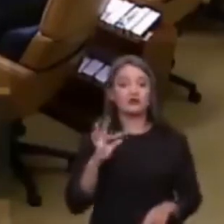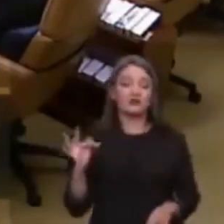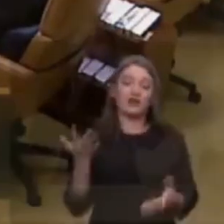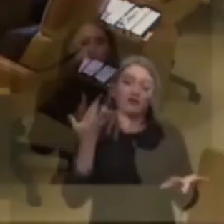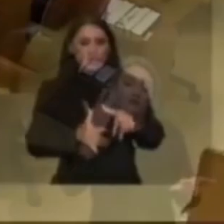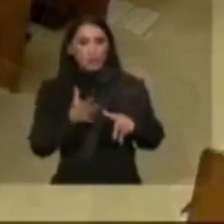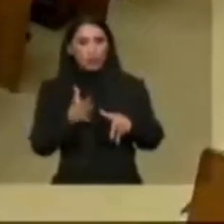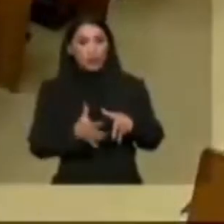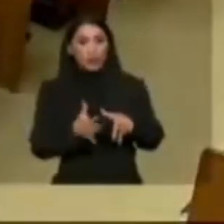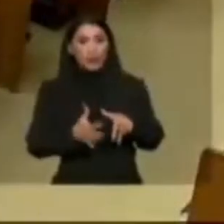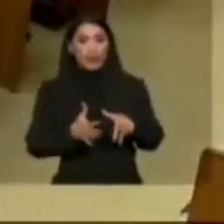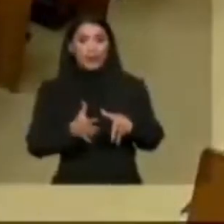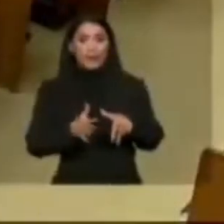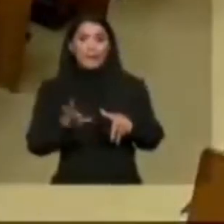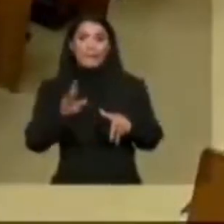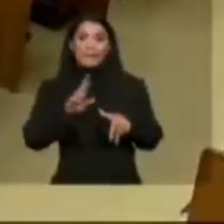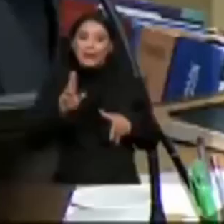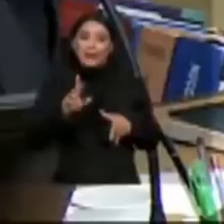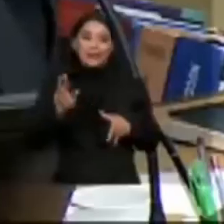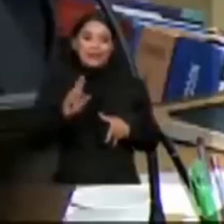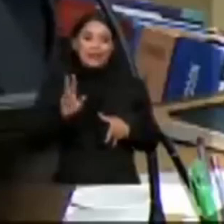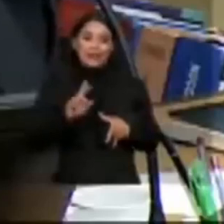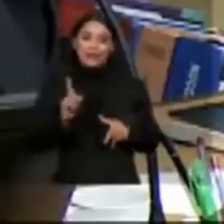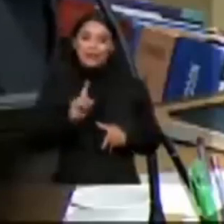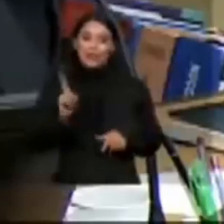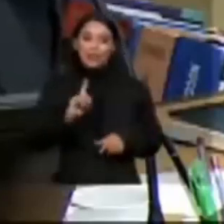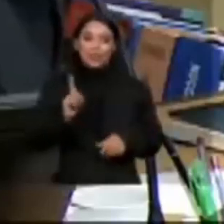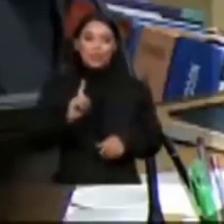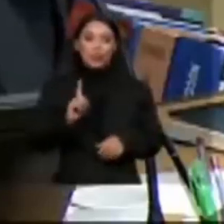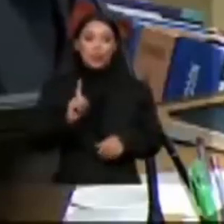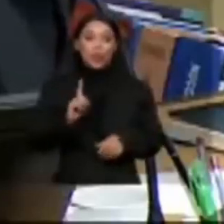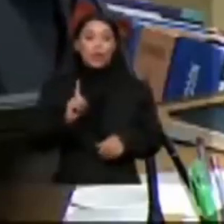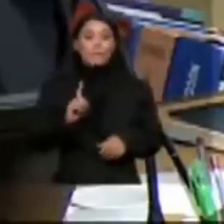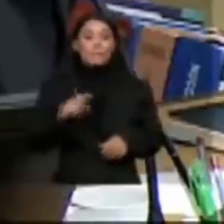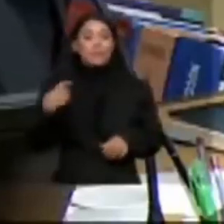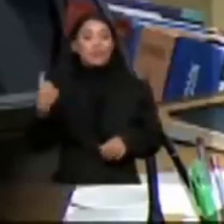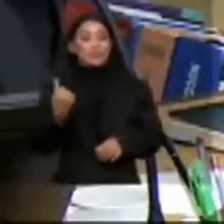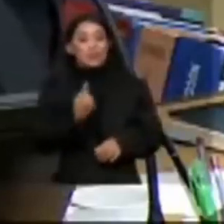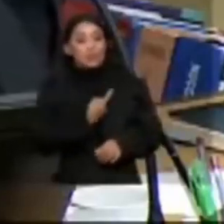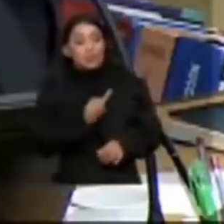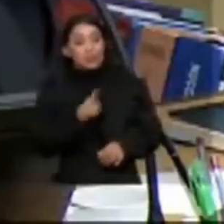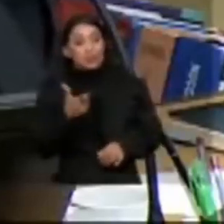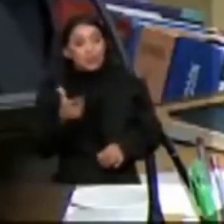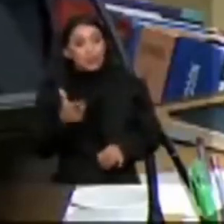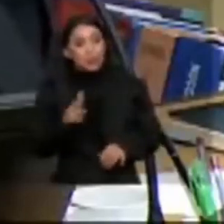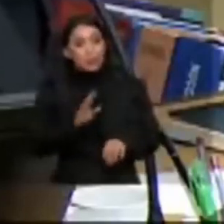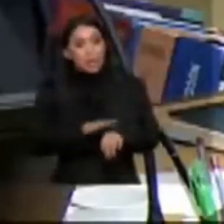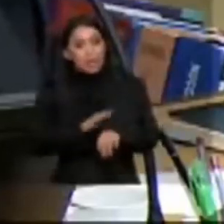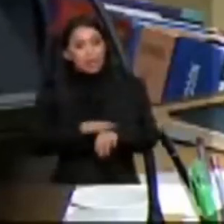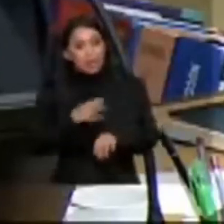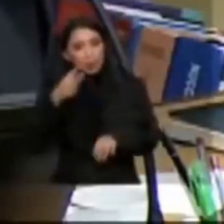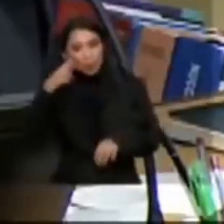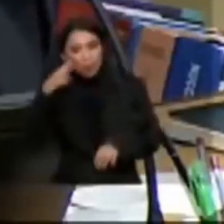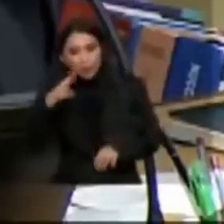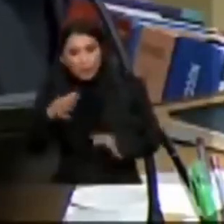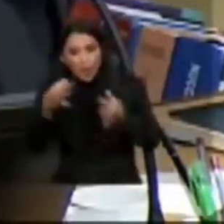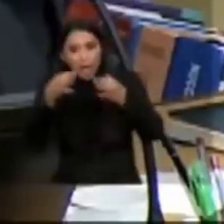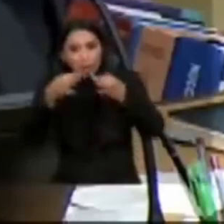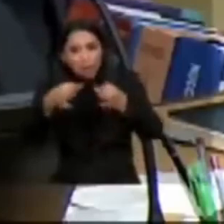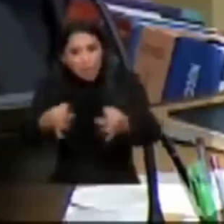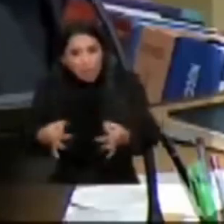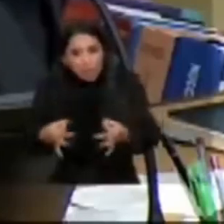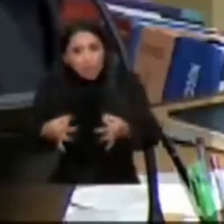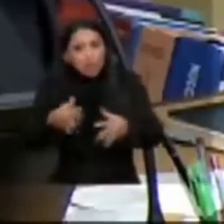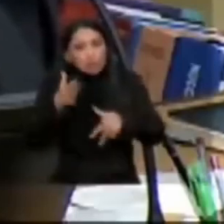da condenada. Então, agora, a decisão do ministro foi encaminhada à PGR, que se manifestará sobre o caso.